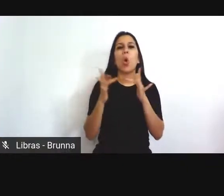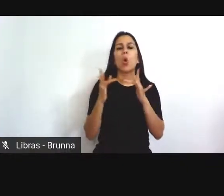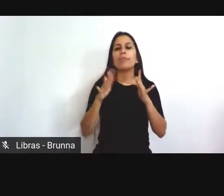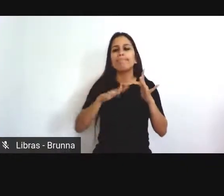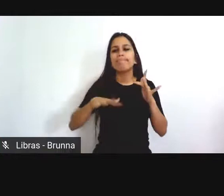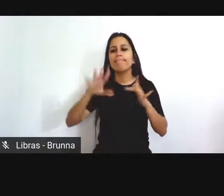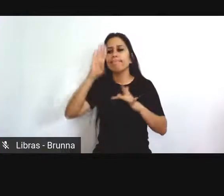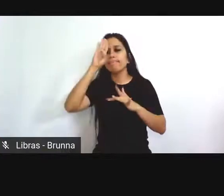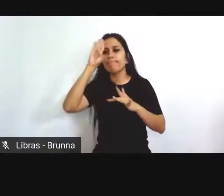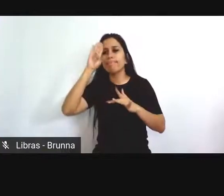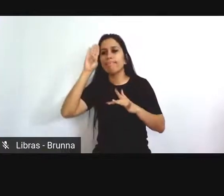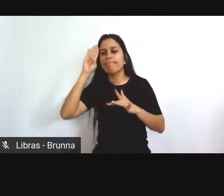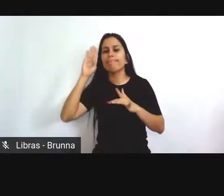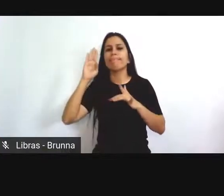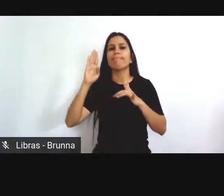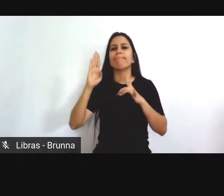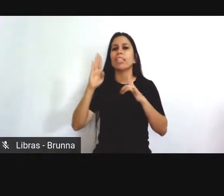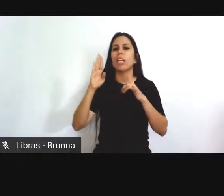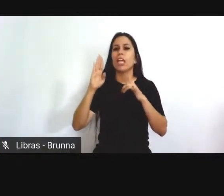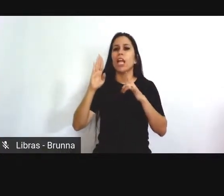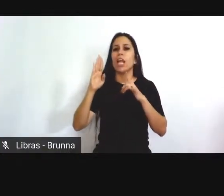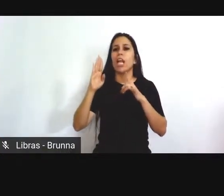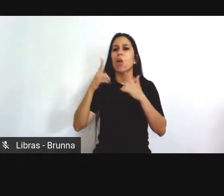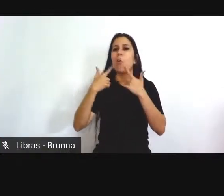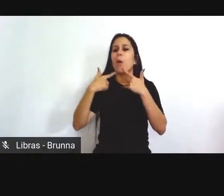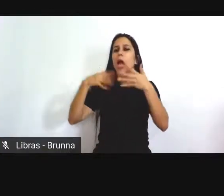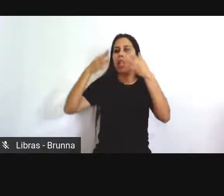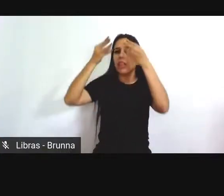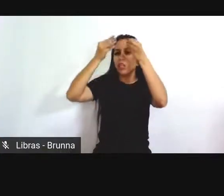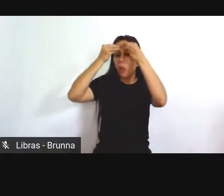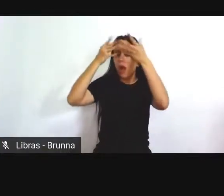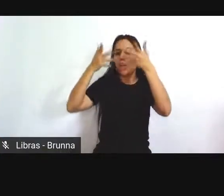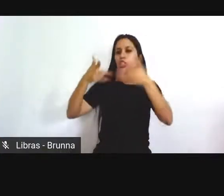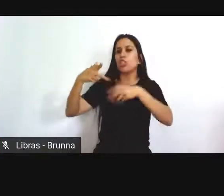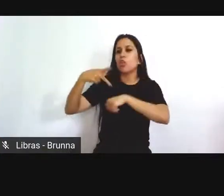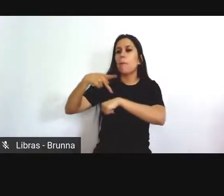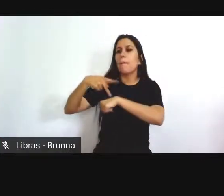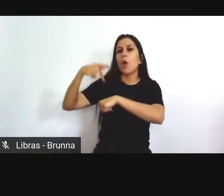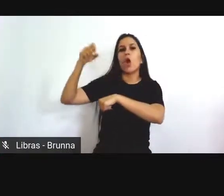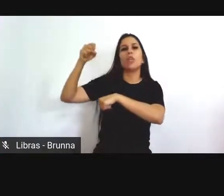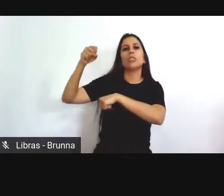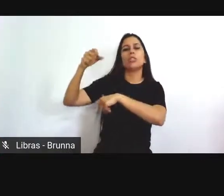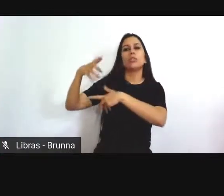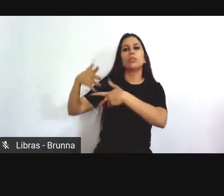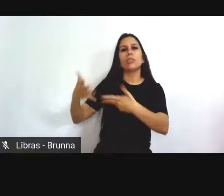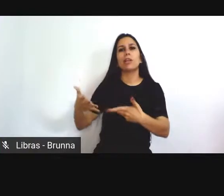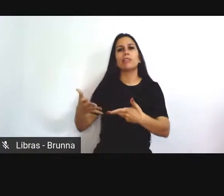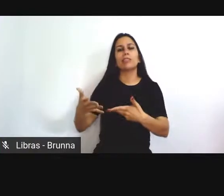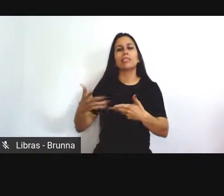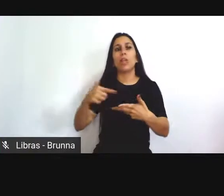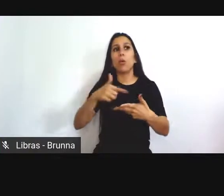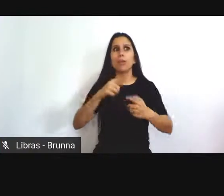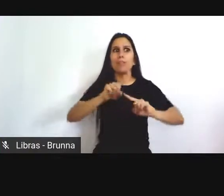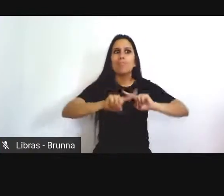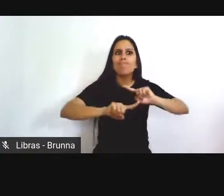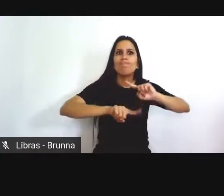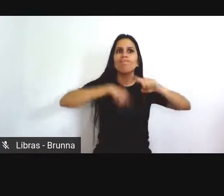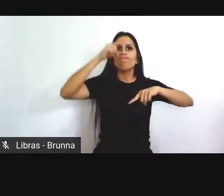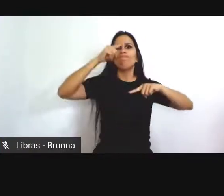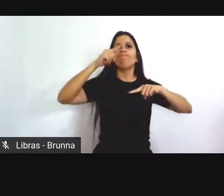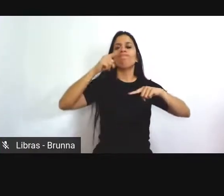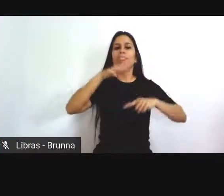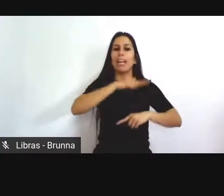nesse nível de pós-graduação, tá? O impacto na área didática ou na área